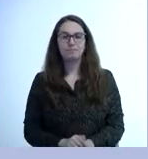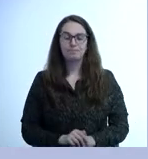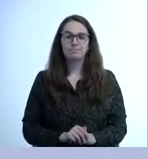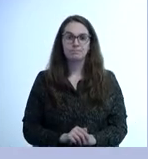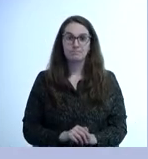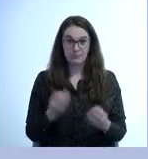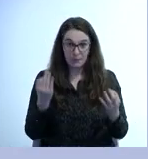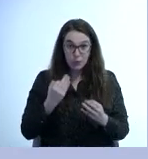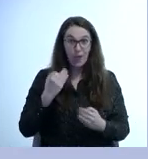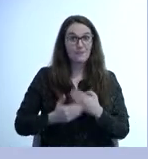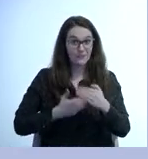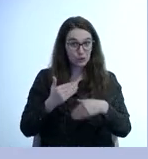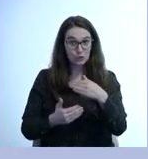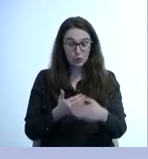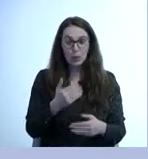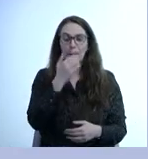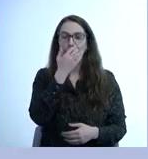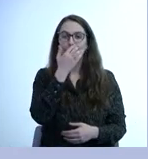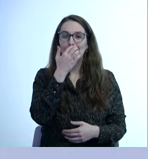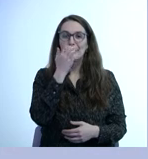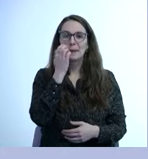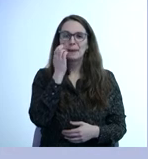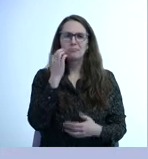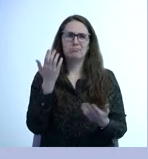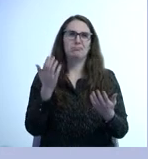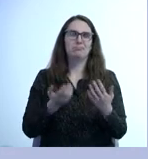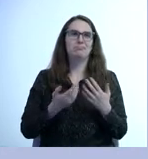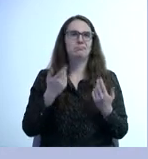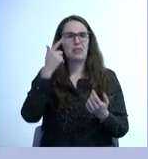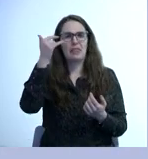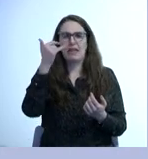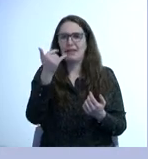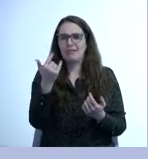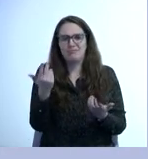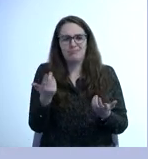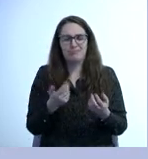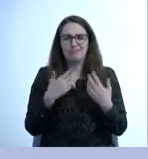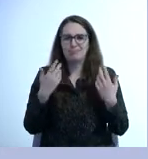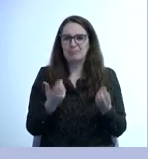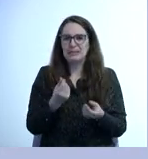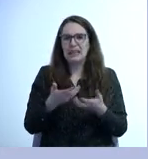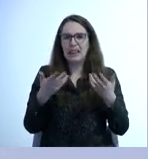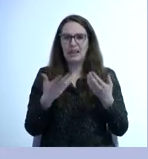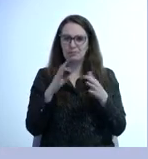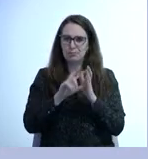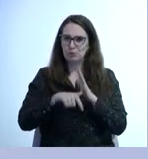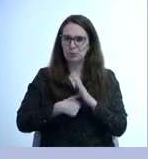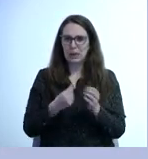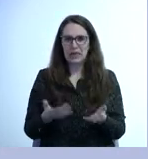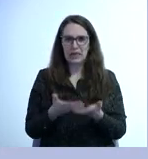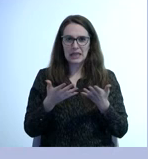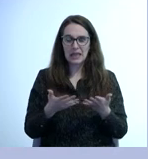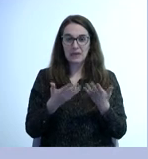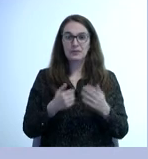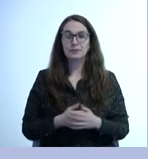que quando se fizeram, isso foi uma coisa, era ainda uma ideia muito embrionária, digamos, do projeto,